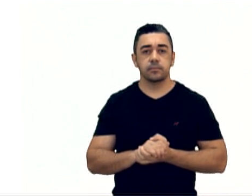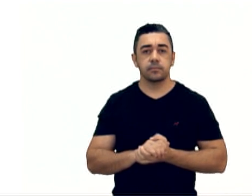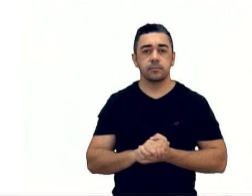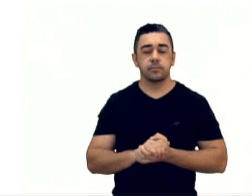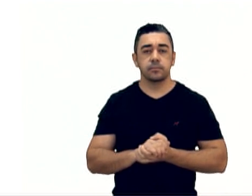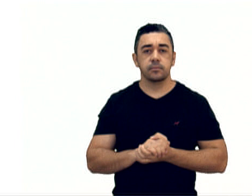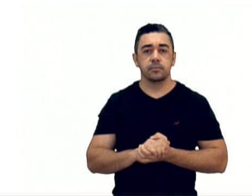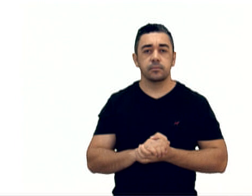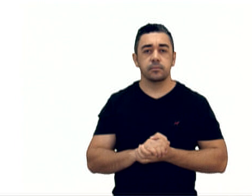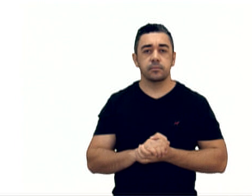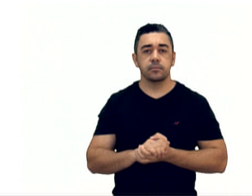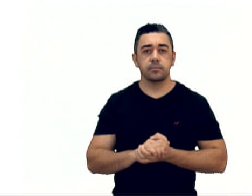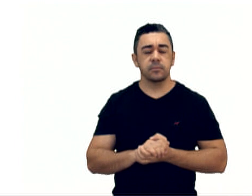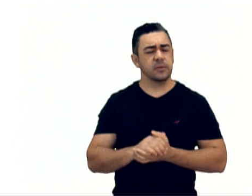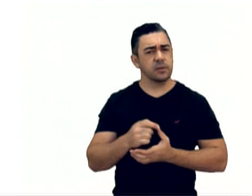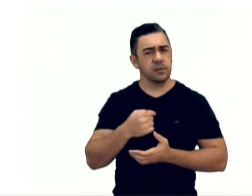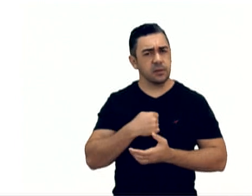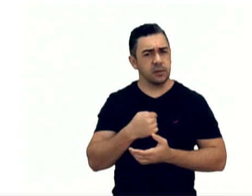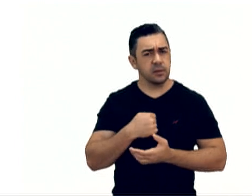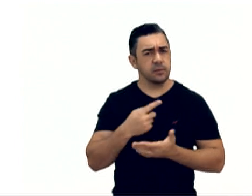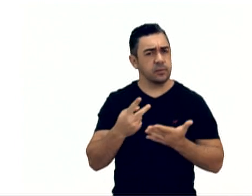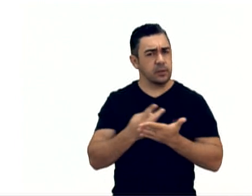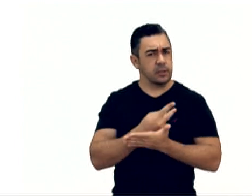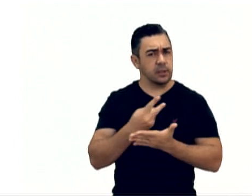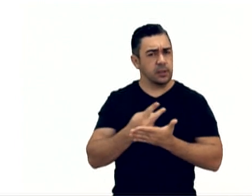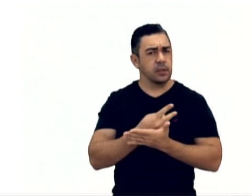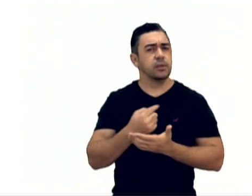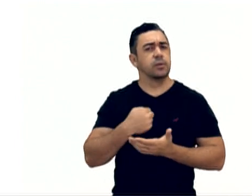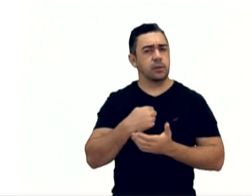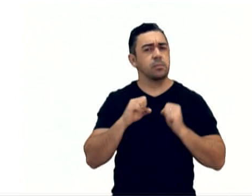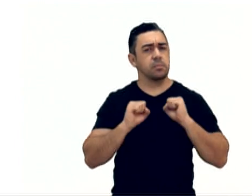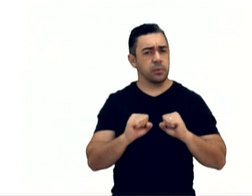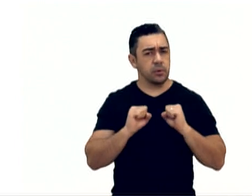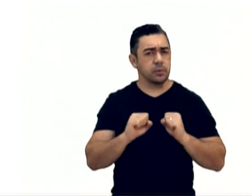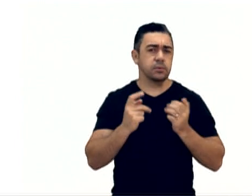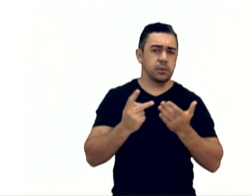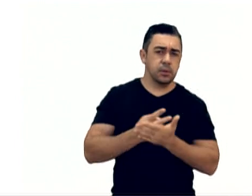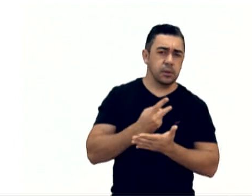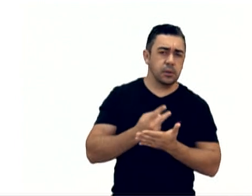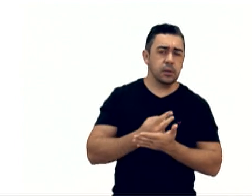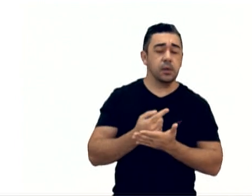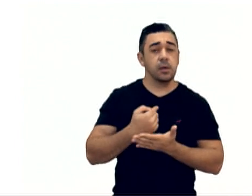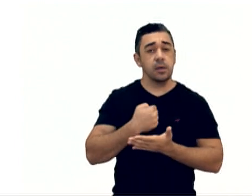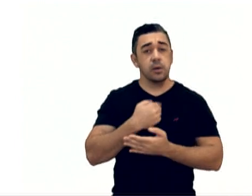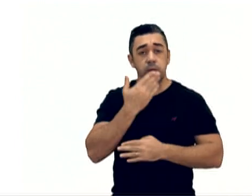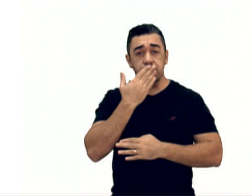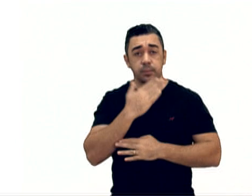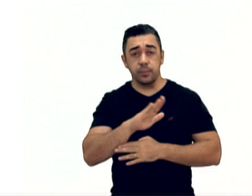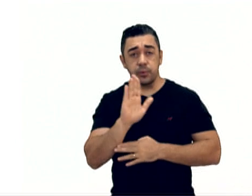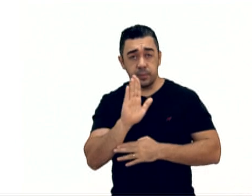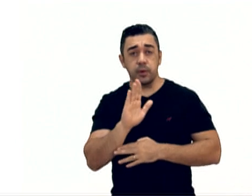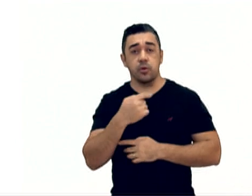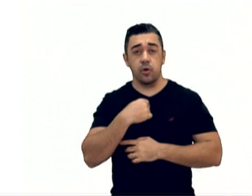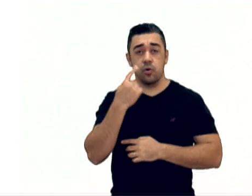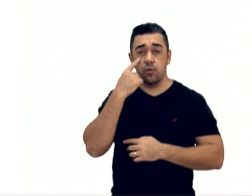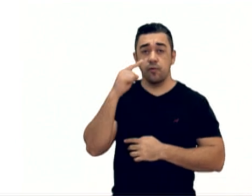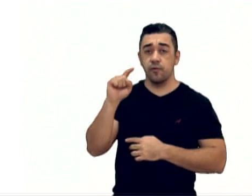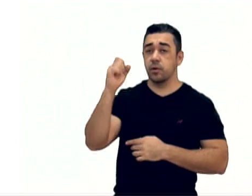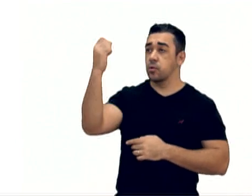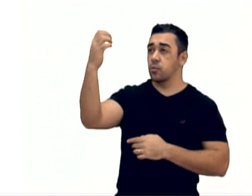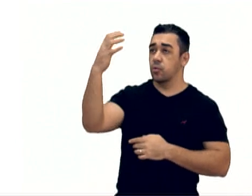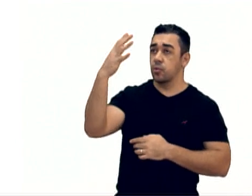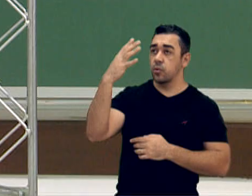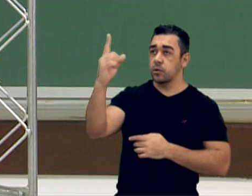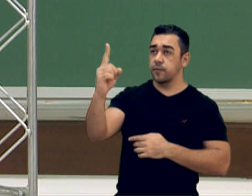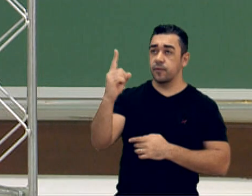come on. Então, eu devo estar errado, eu posso estar errado. Eu juro, eu poderia jurar que eu vi uma